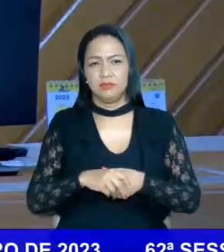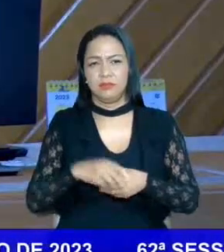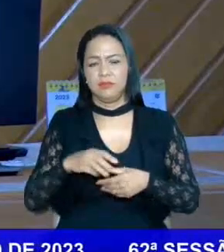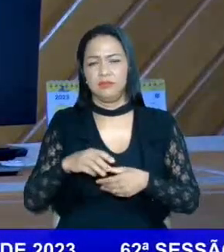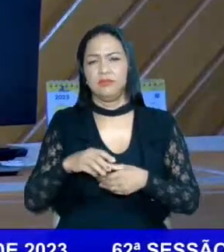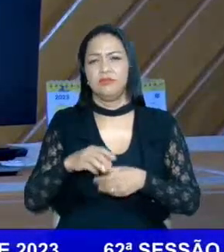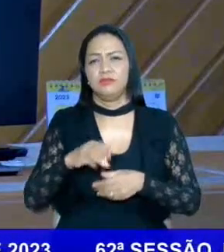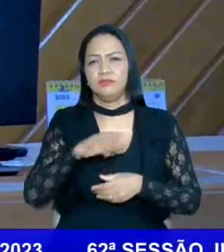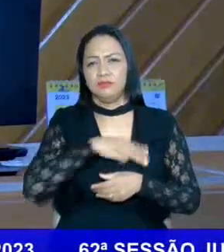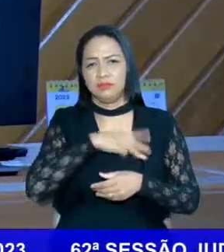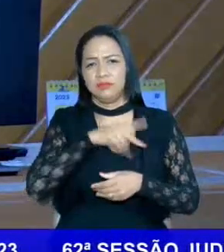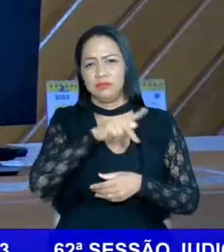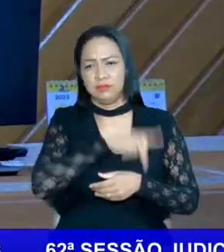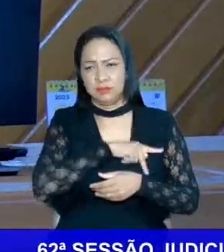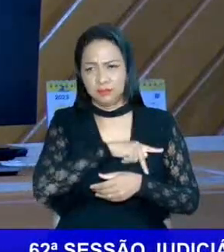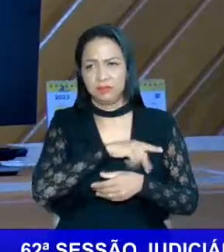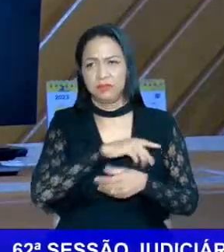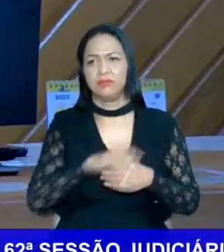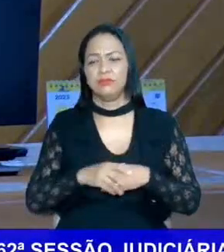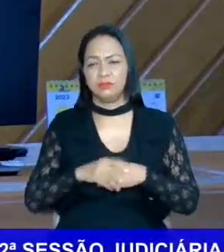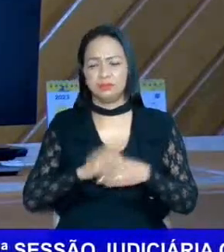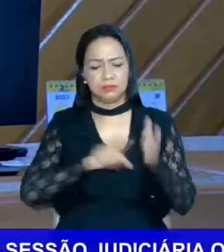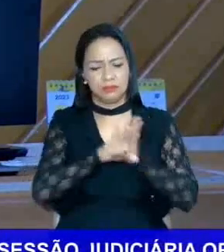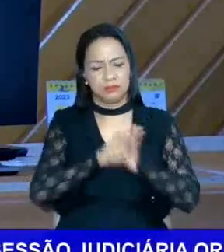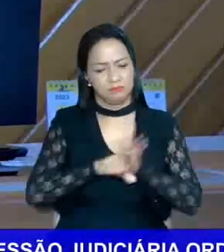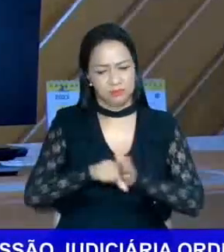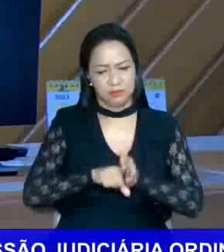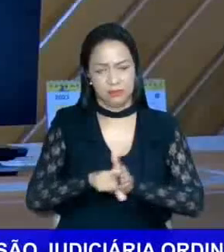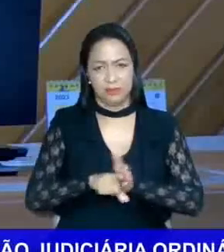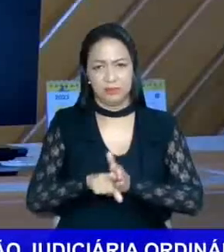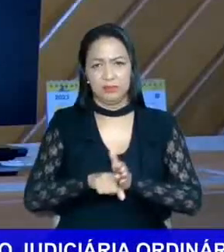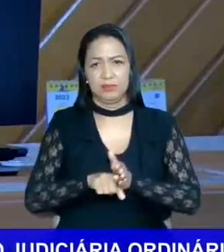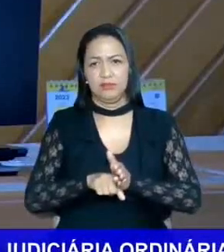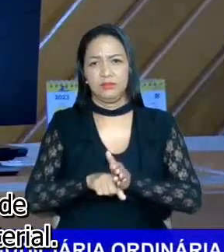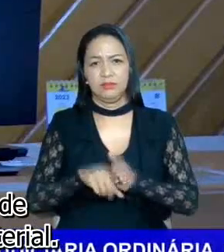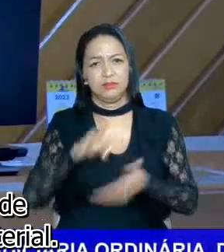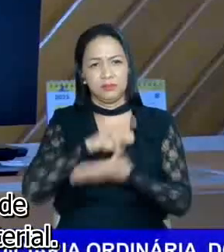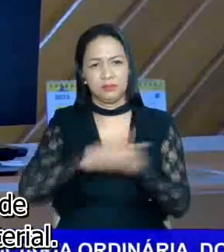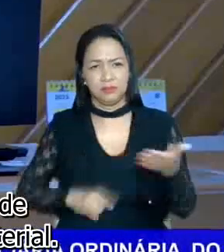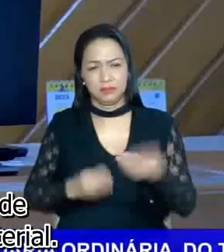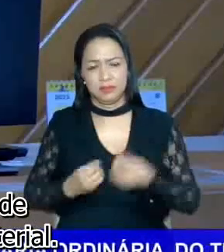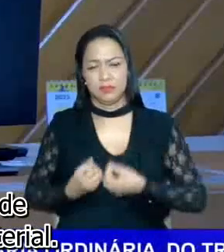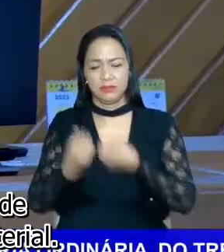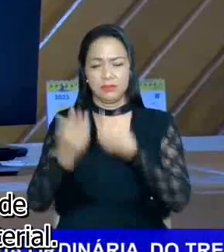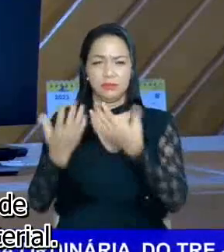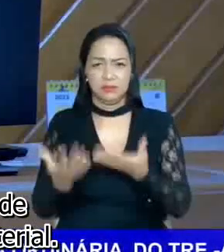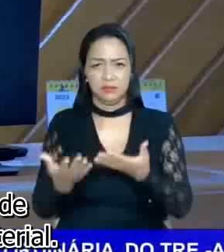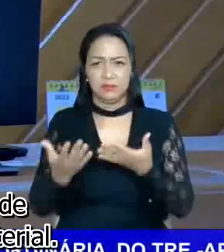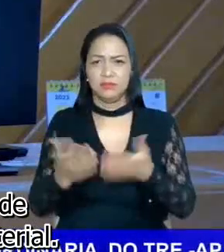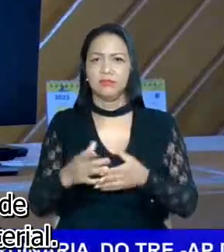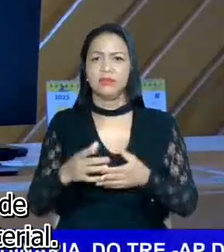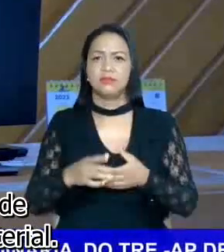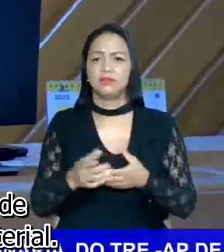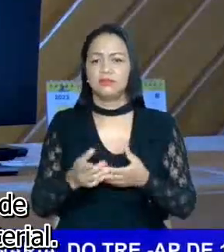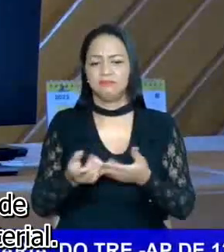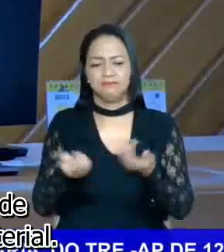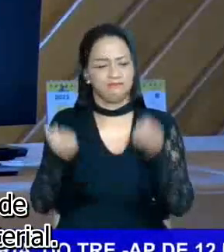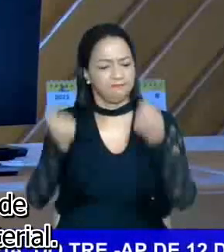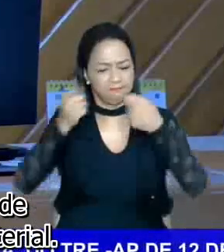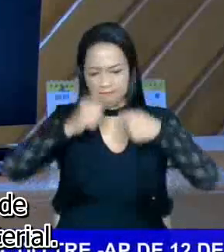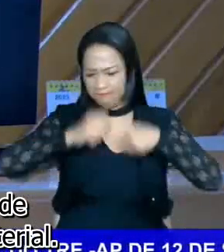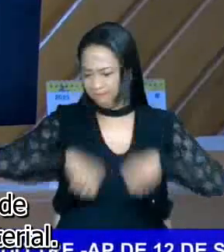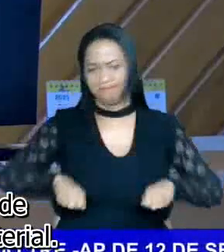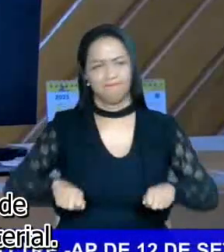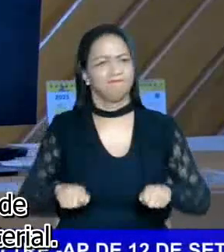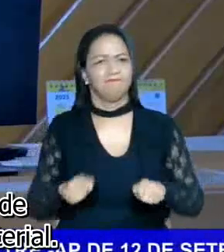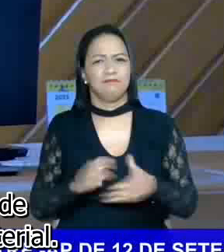MPE e, de fato, analisando a documentação apresentada, ela é incapaz de